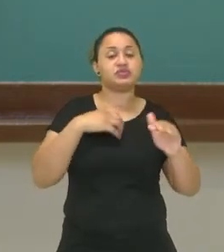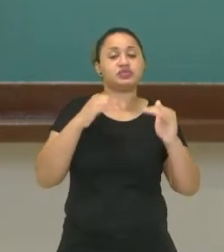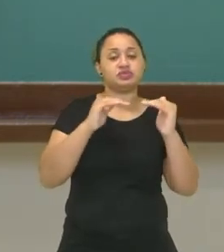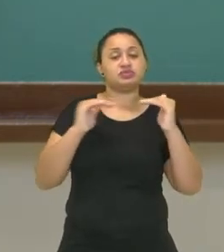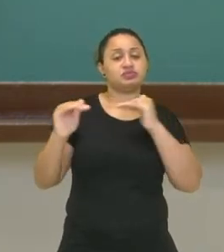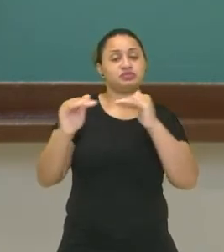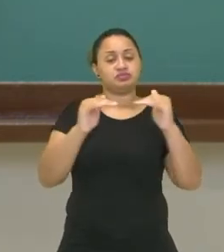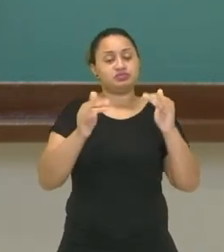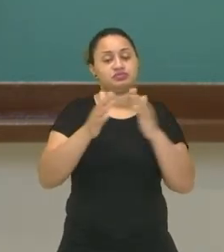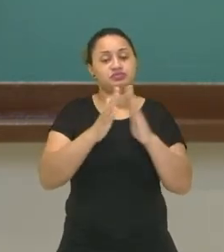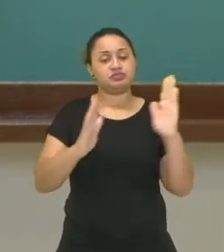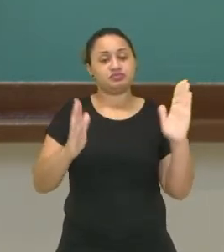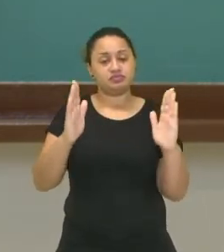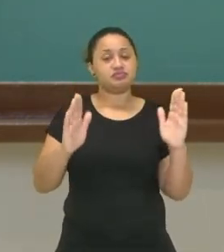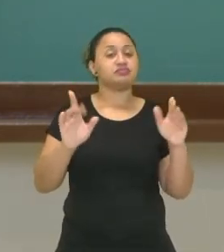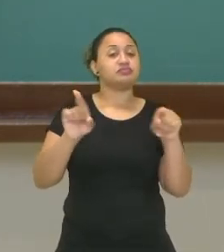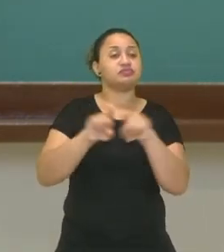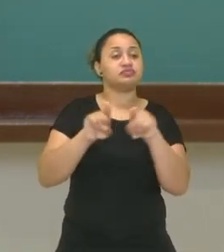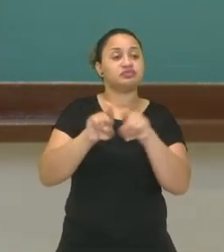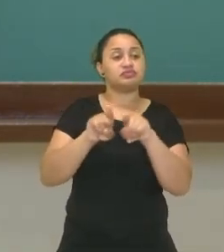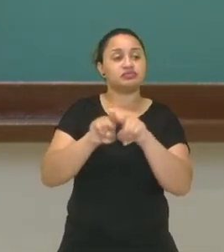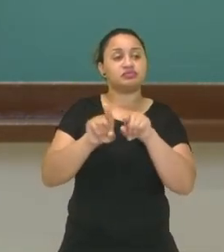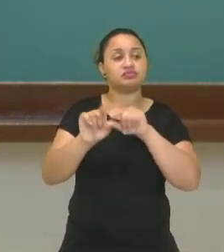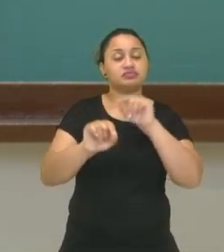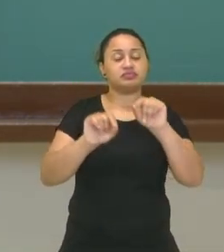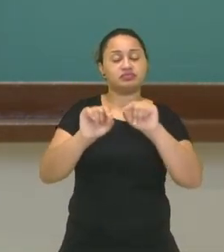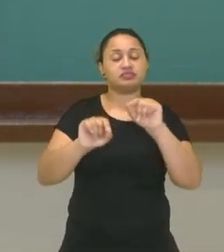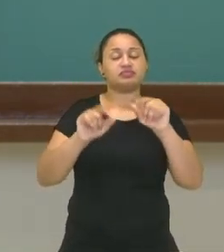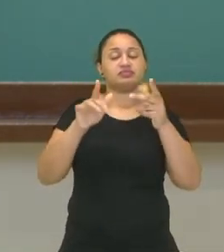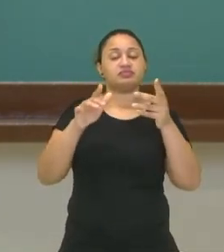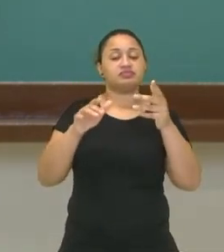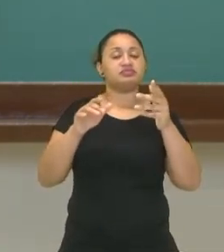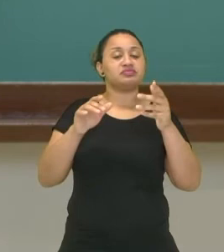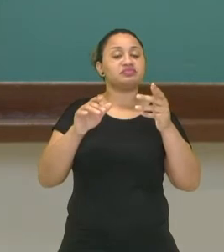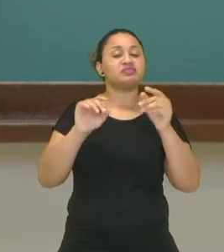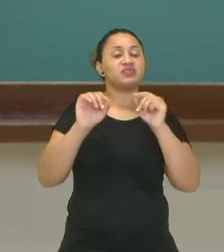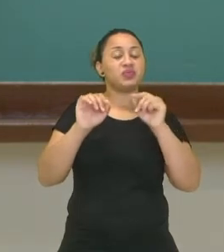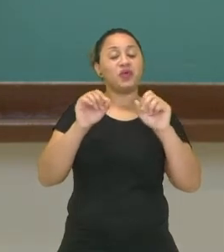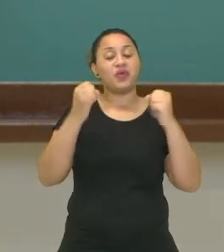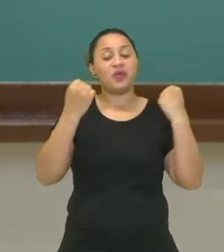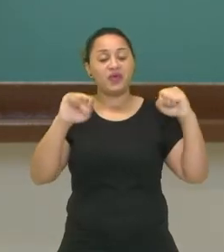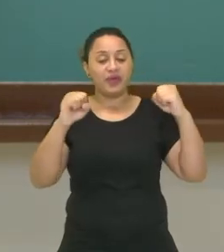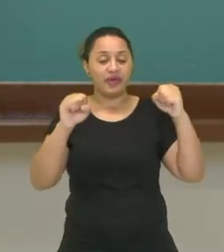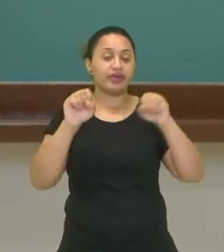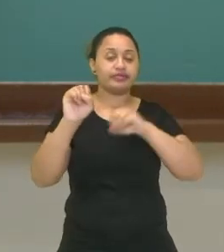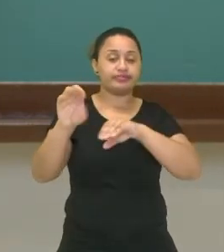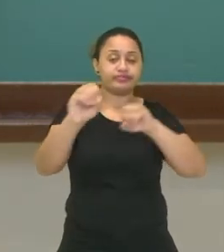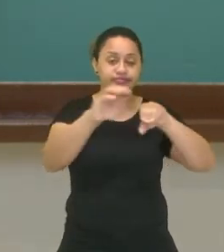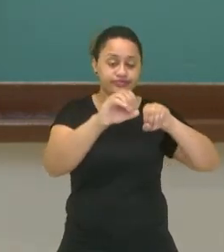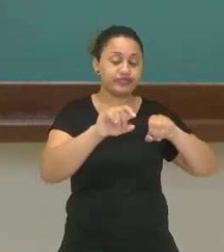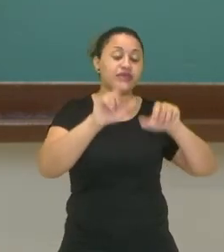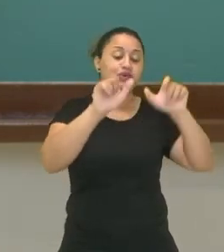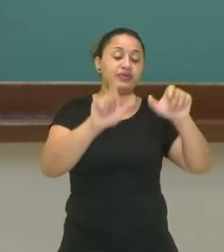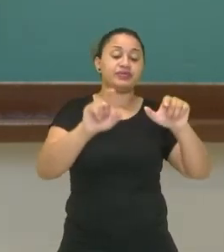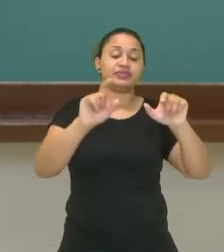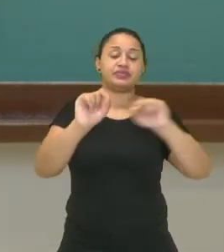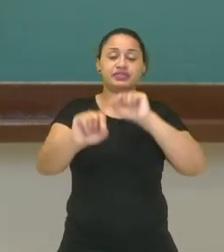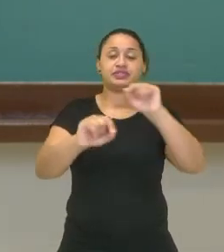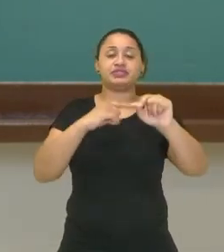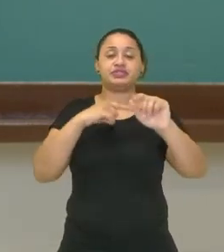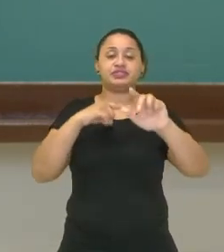da época, e a ginástica educativa, que era aquela ginástica que estava inserida e englobada dentro